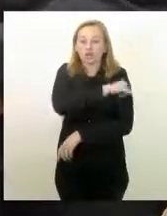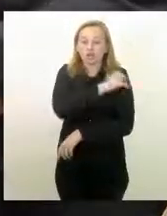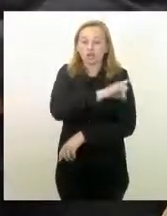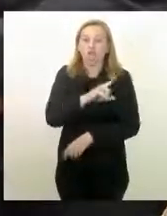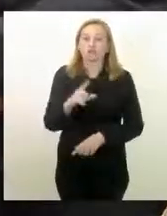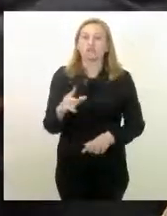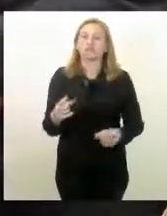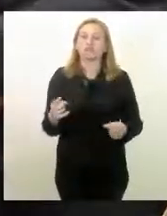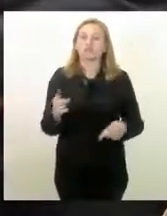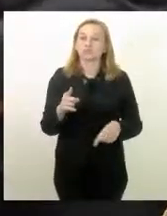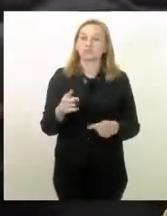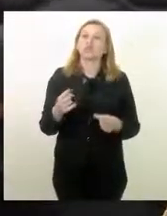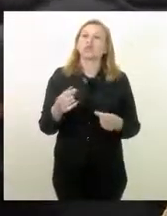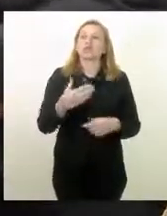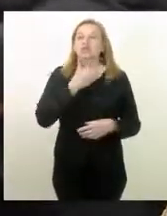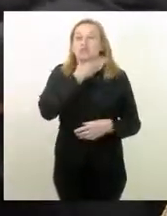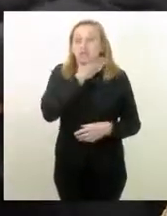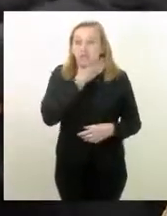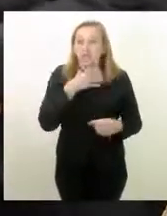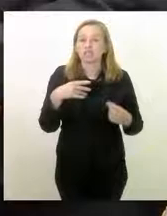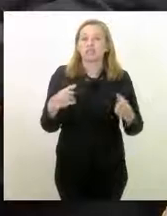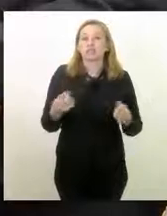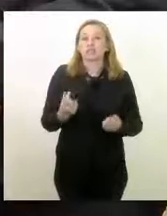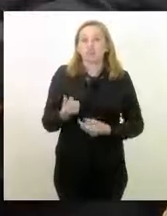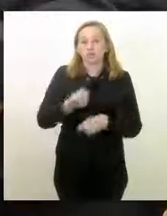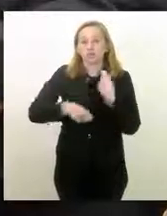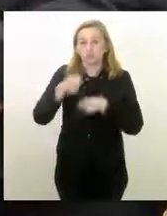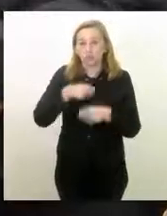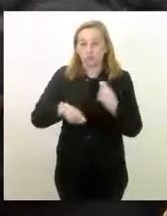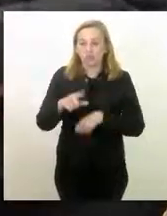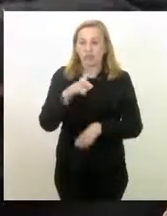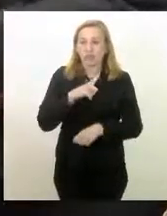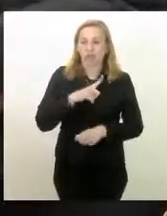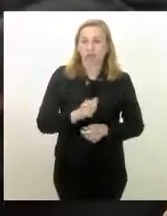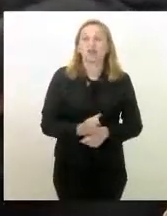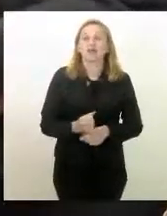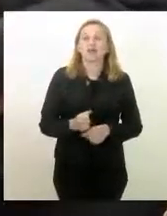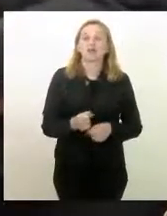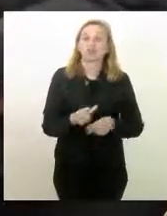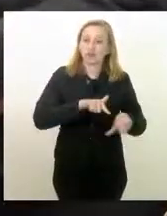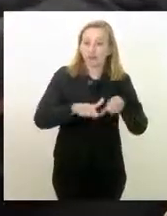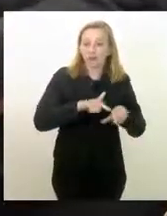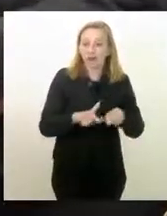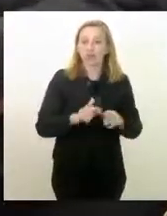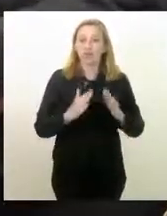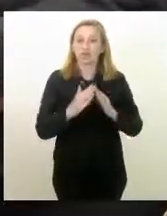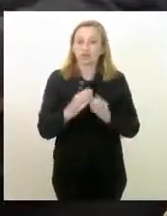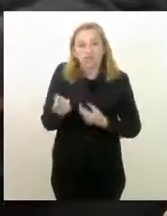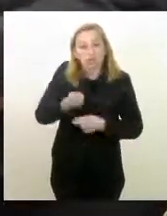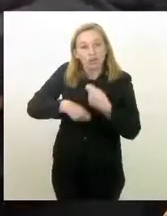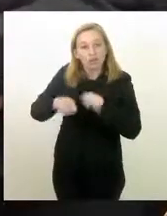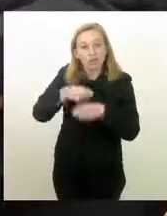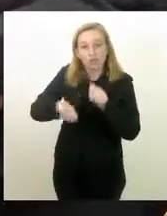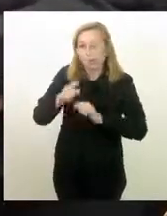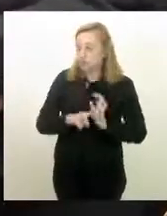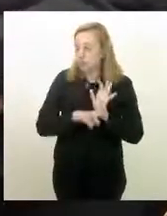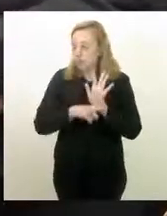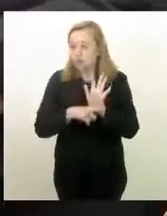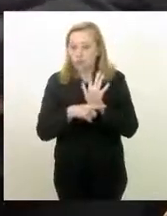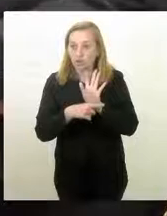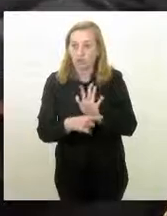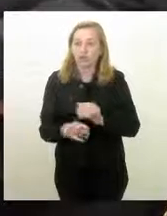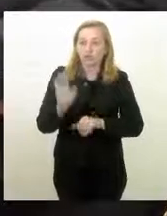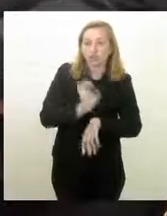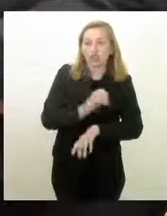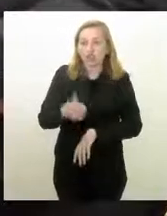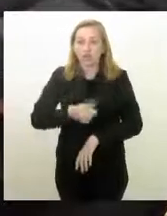enfrenta com a crise econômica e a pandemia. Fizemos o nosso dever de casa, economizamos, ajudamos o Estado